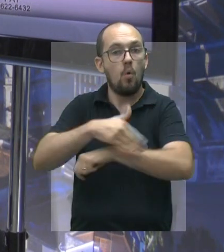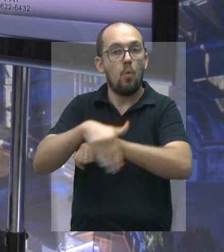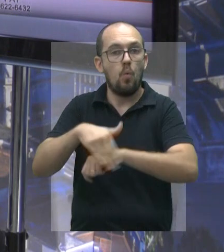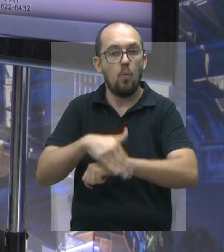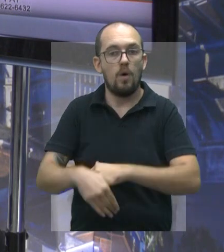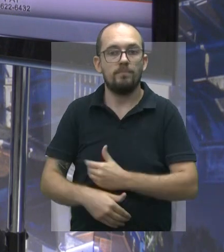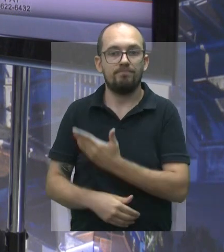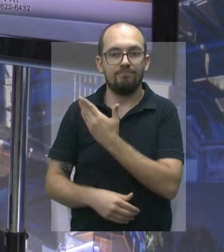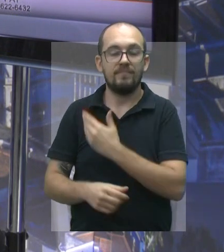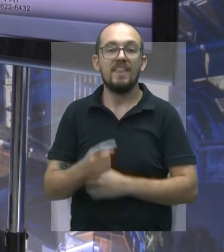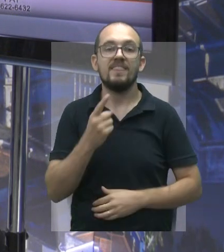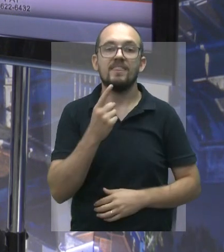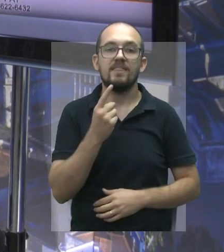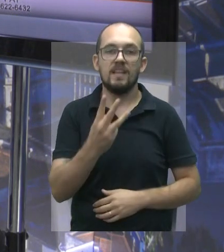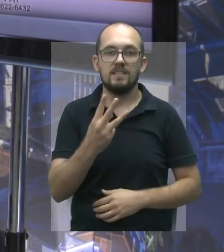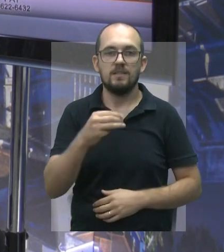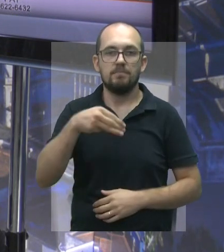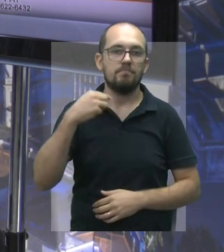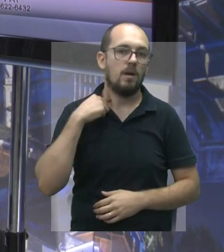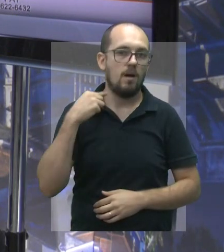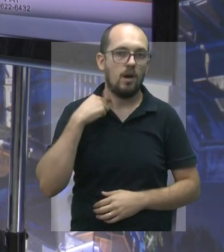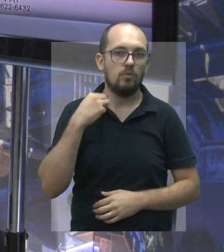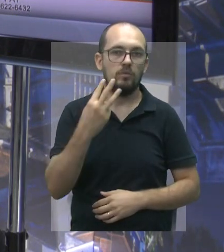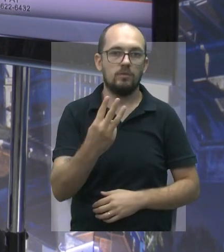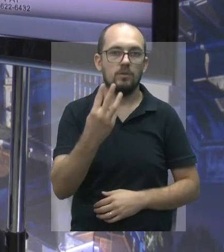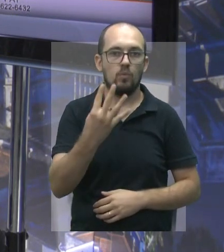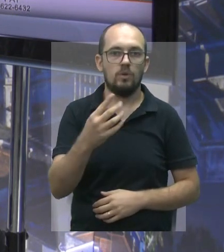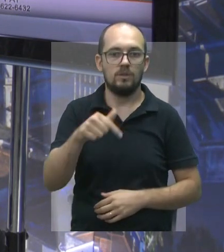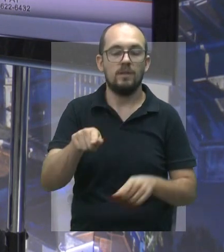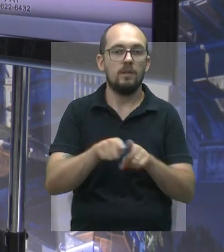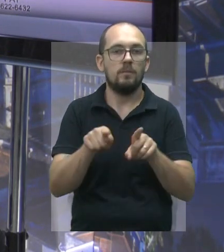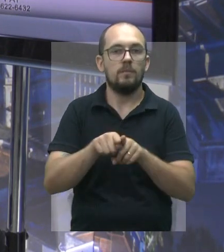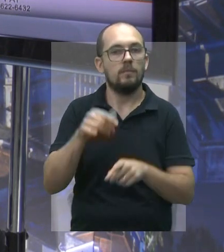número 347, o telefone de contato também está aí embaixo do seu vídeo,